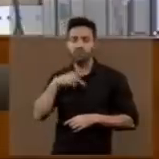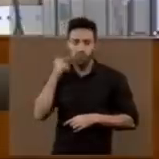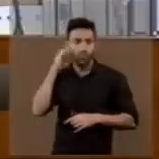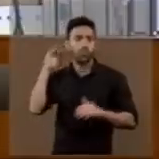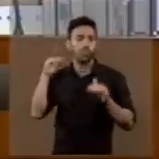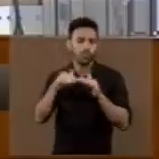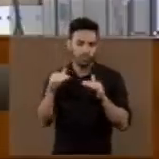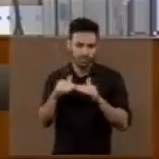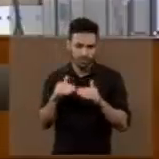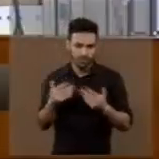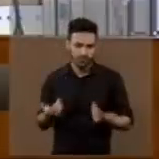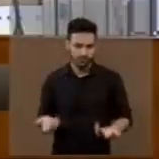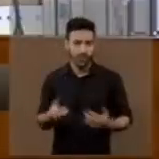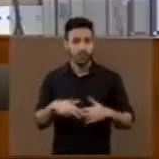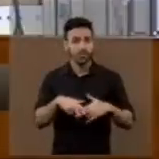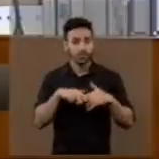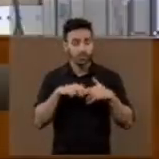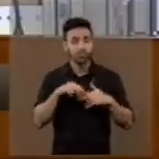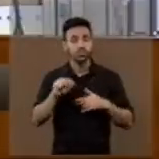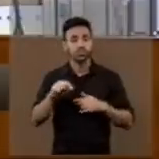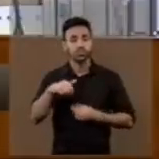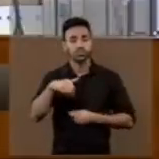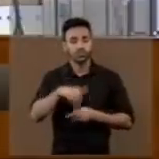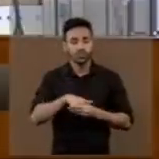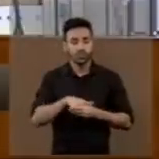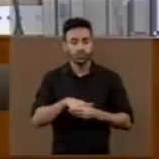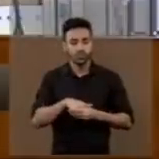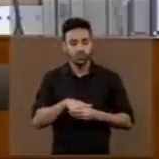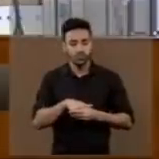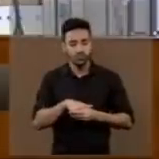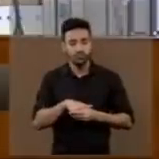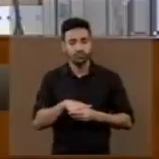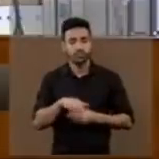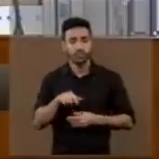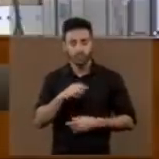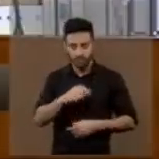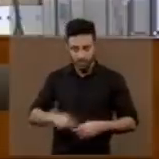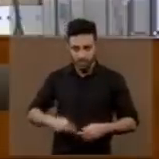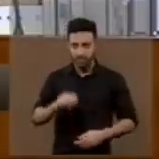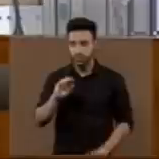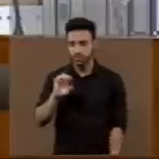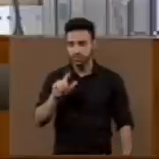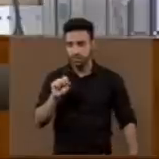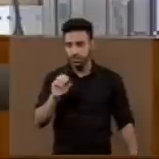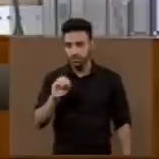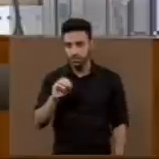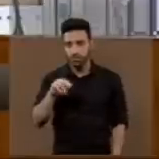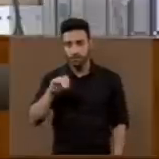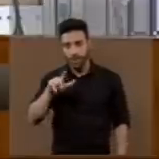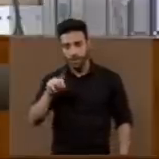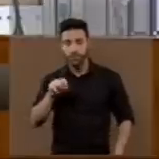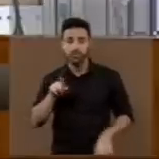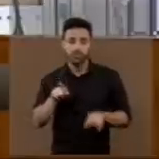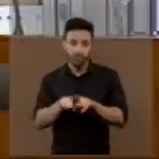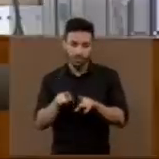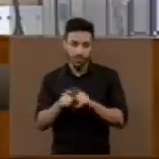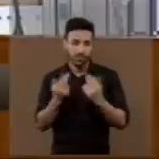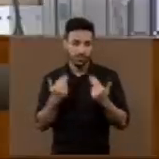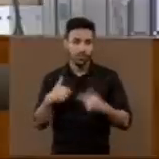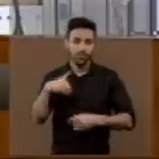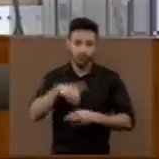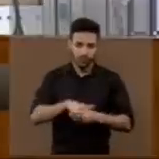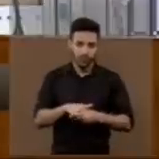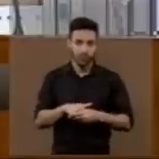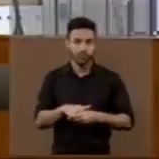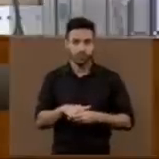procedência. Então, neste caso, o voto, e o ministro Celso de Mello votou também no sentido do